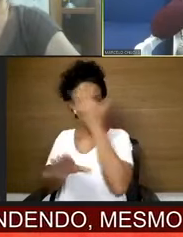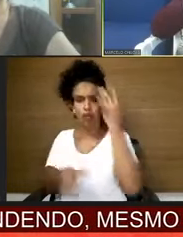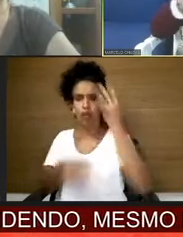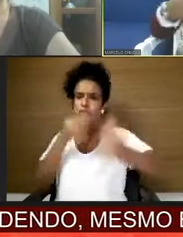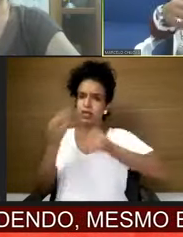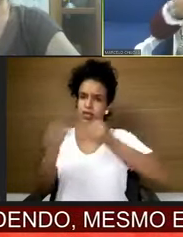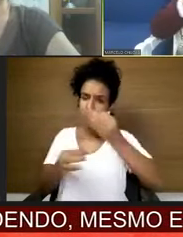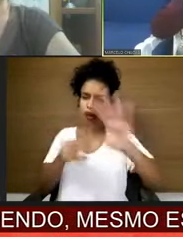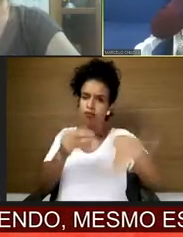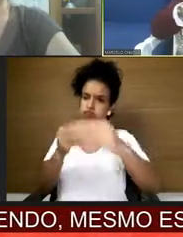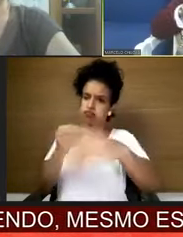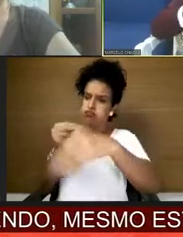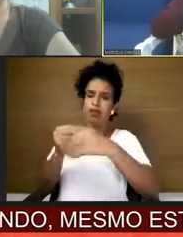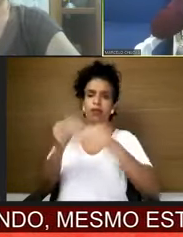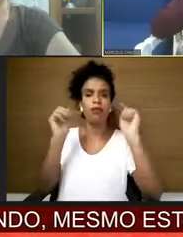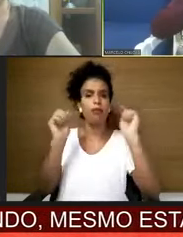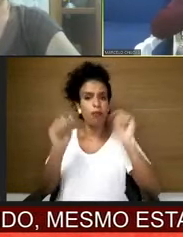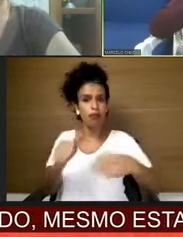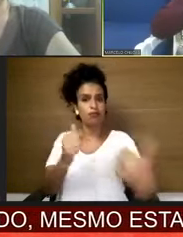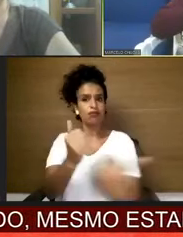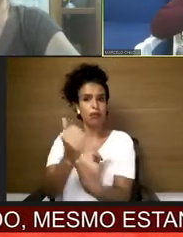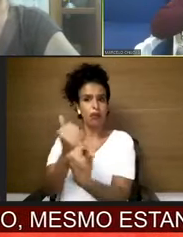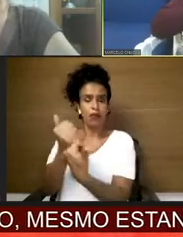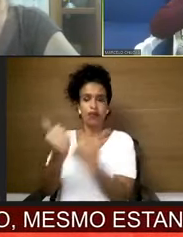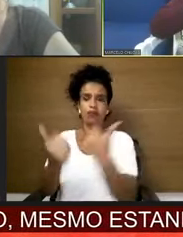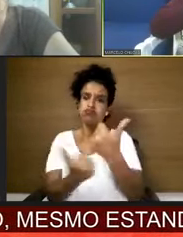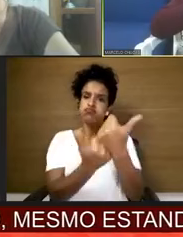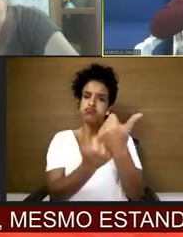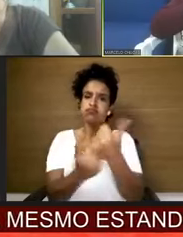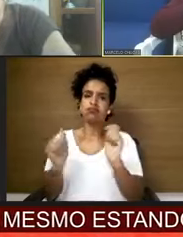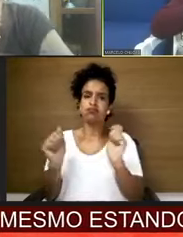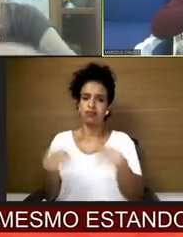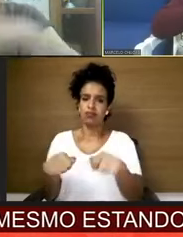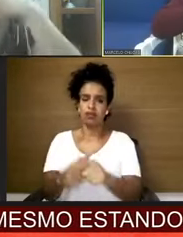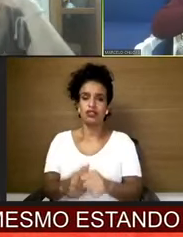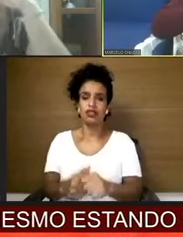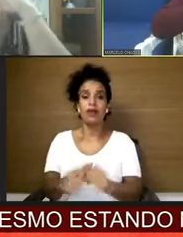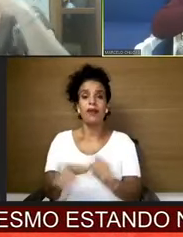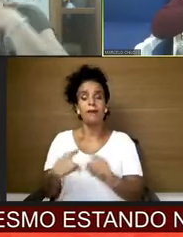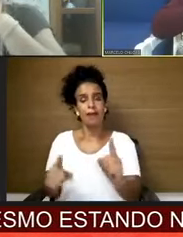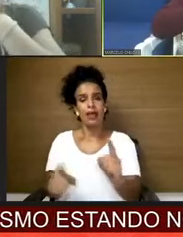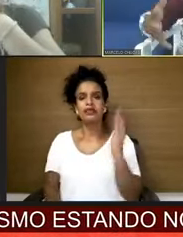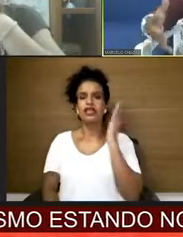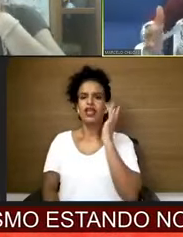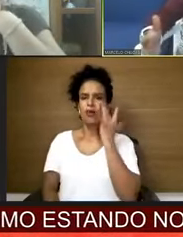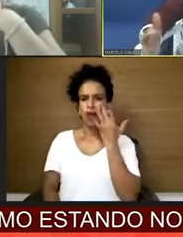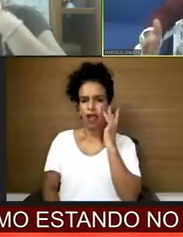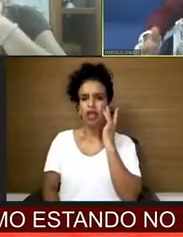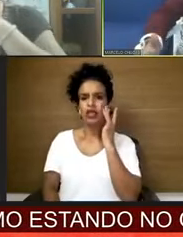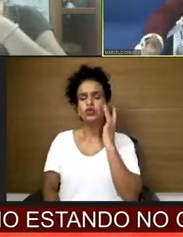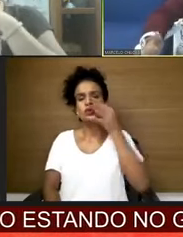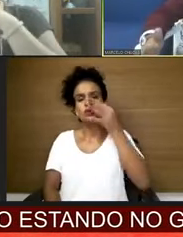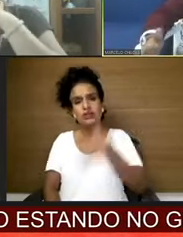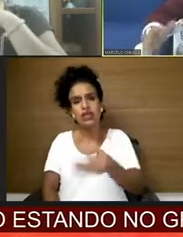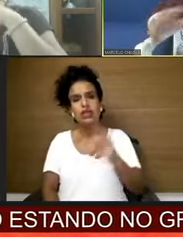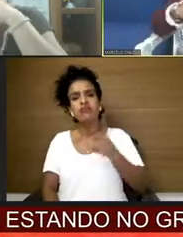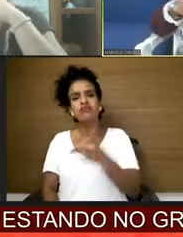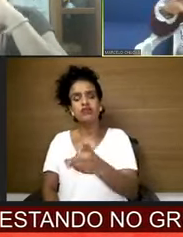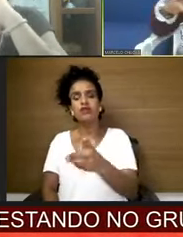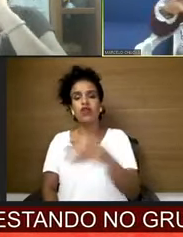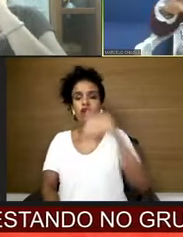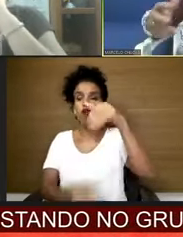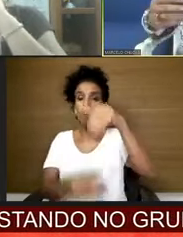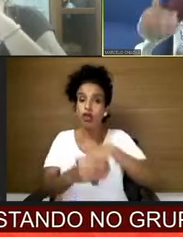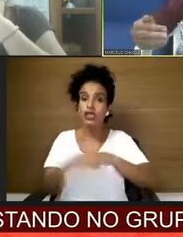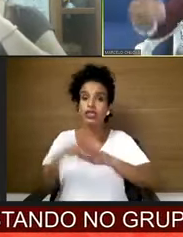mais lógico. A nossa luta sempre foi pela eleição do diretor de escola, porque isso compreende não só